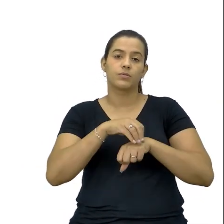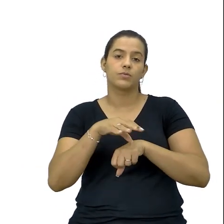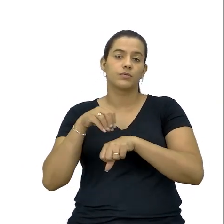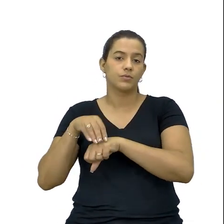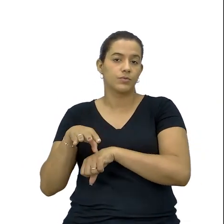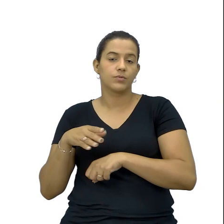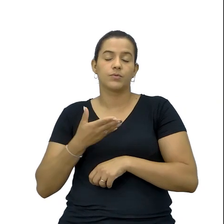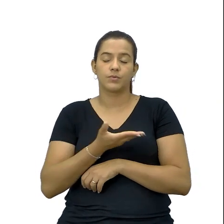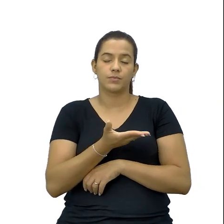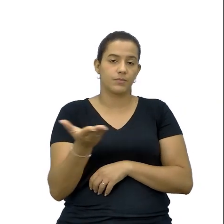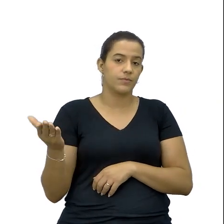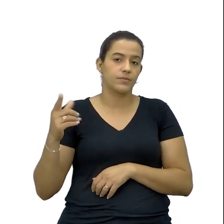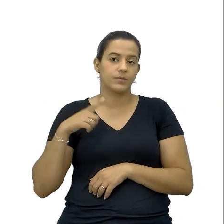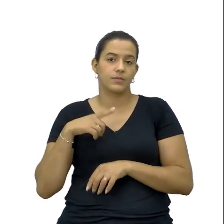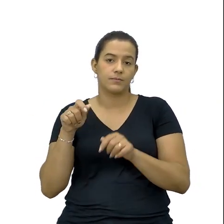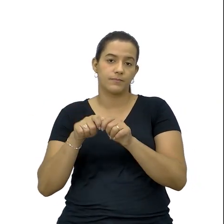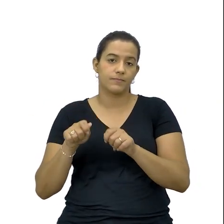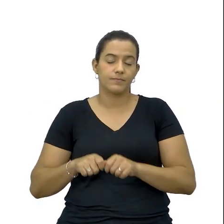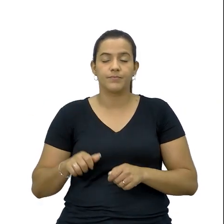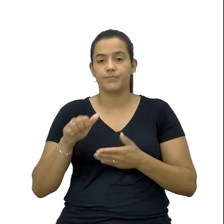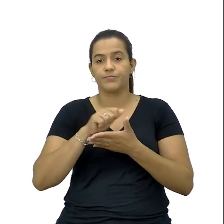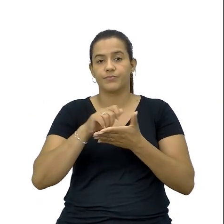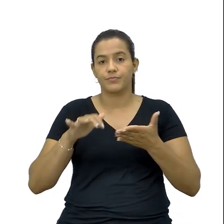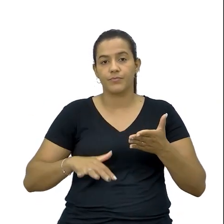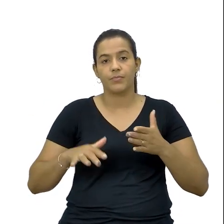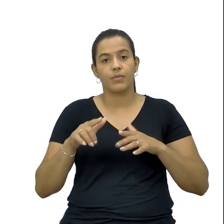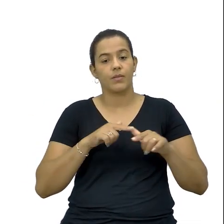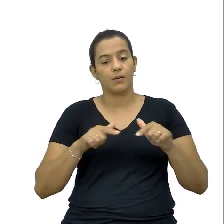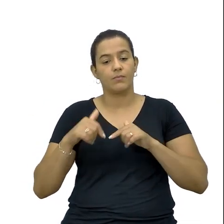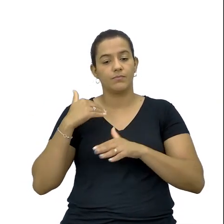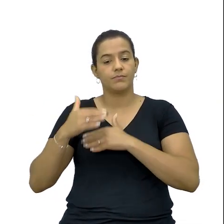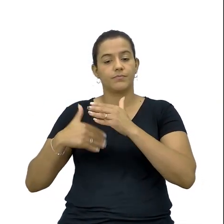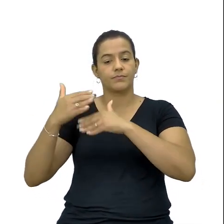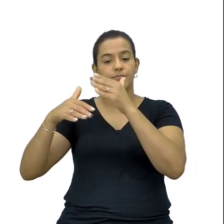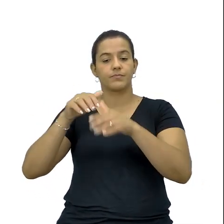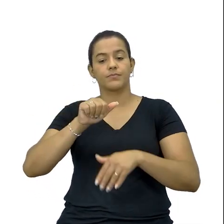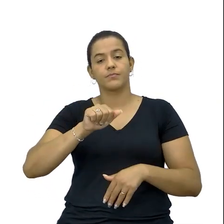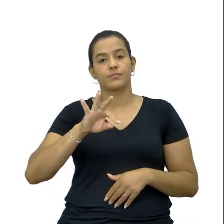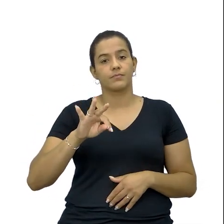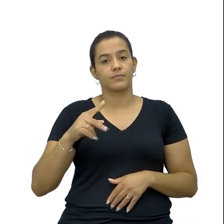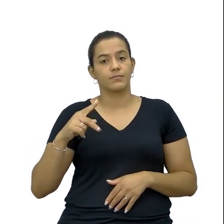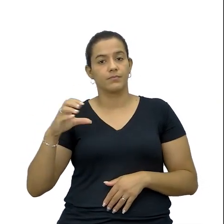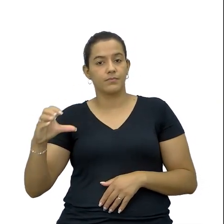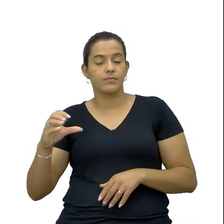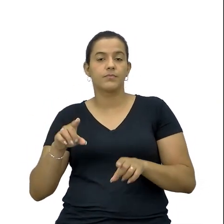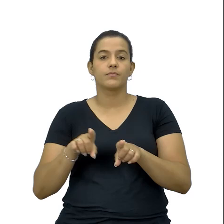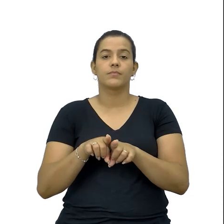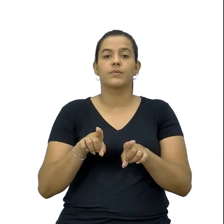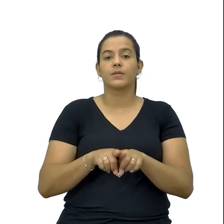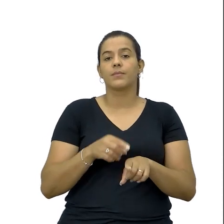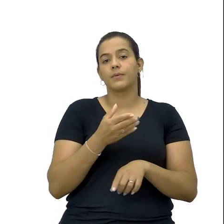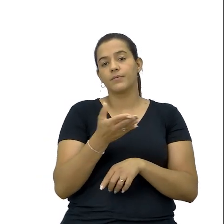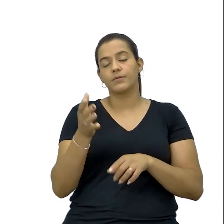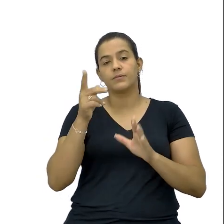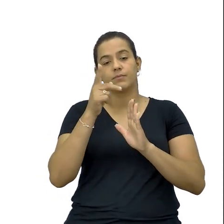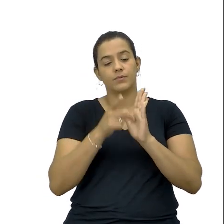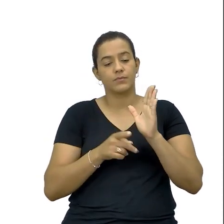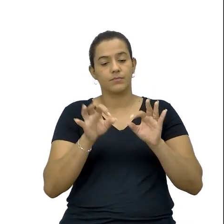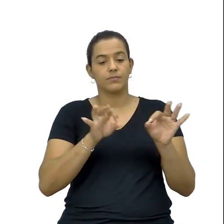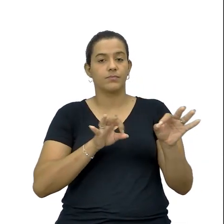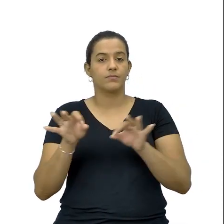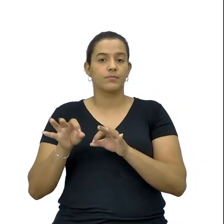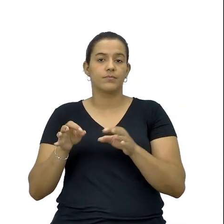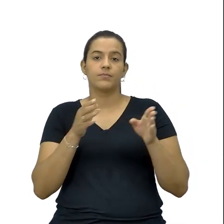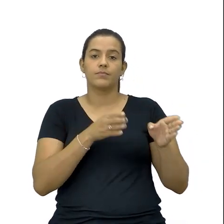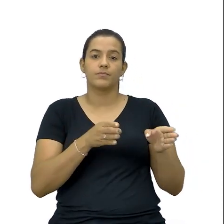recomendações, sugestões para que vocês trabalhem nos vossos ATPCs, para que vocês possam planejar aí esse